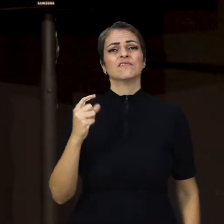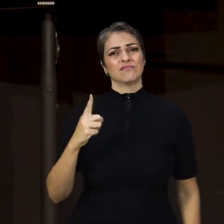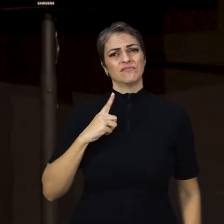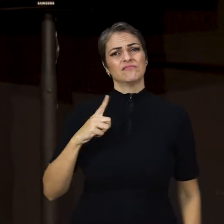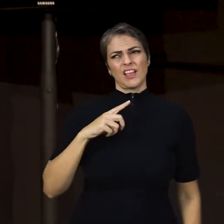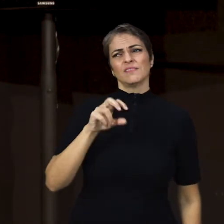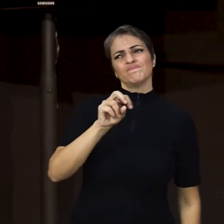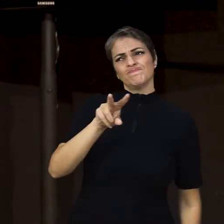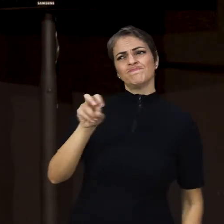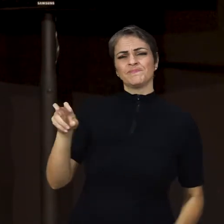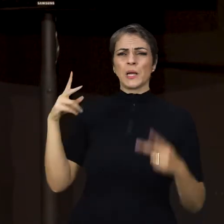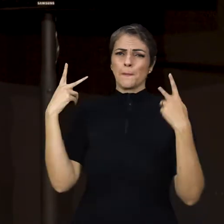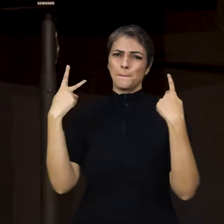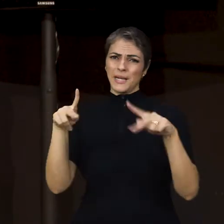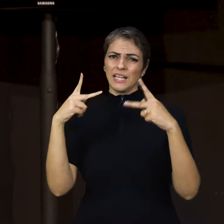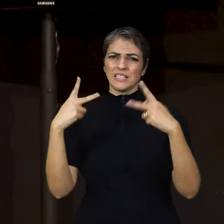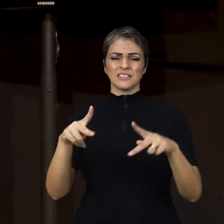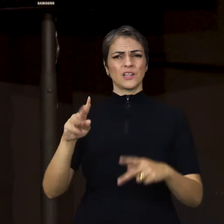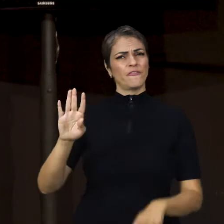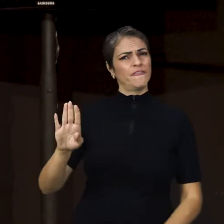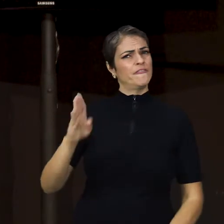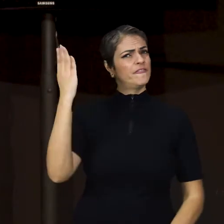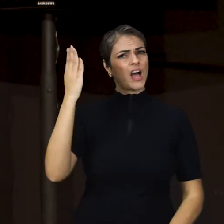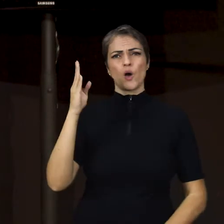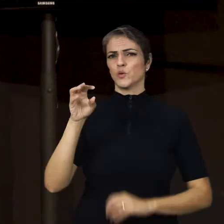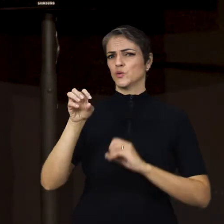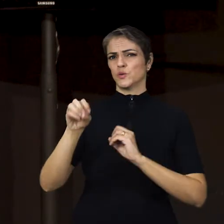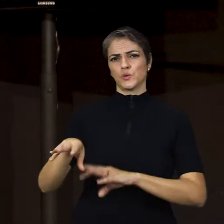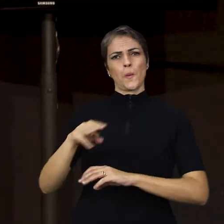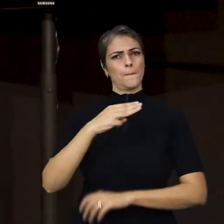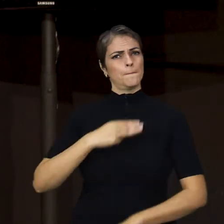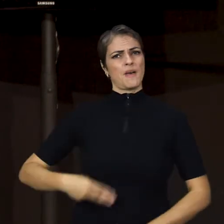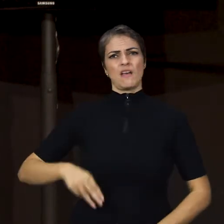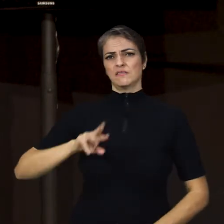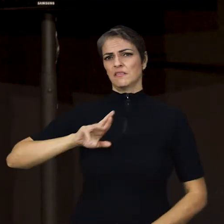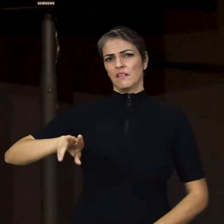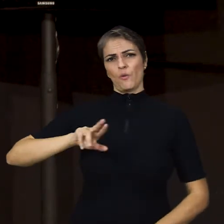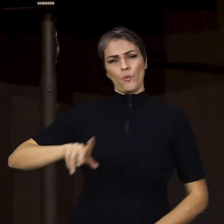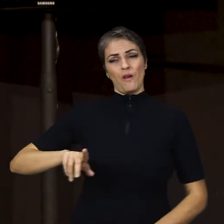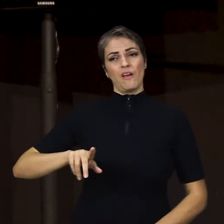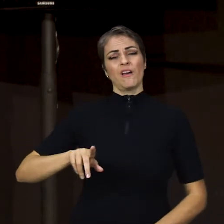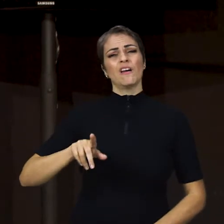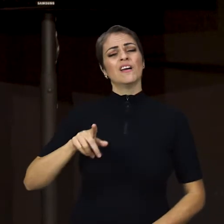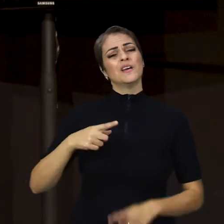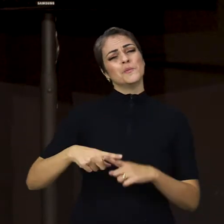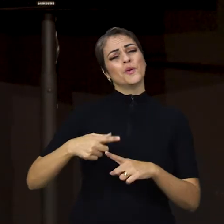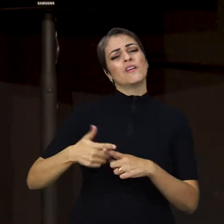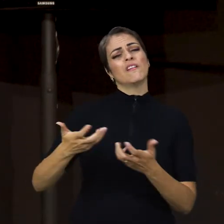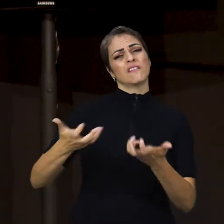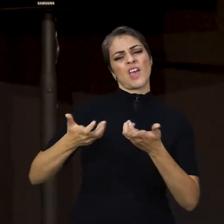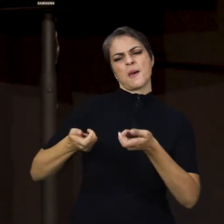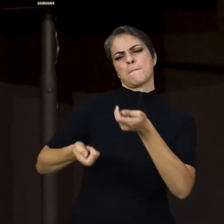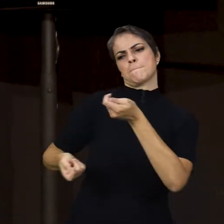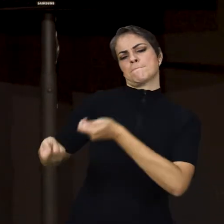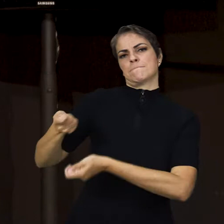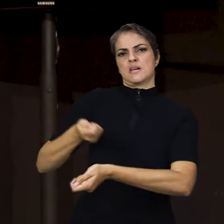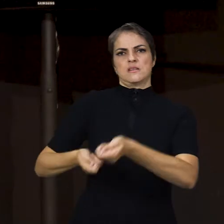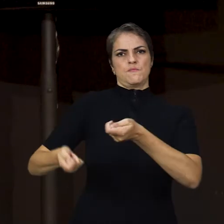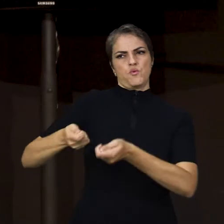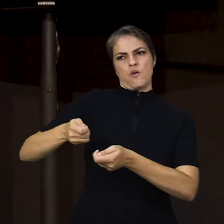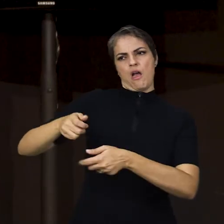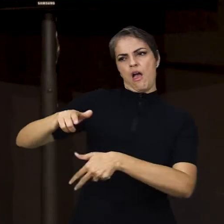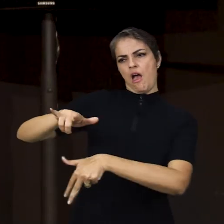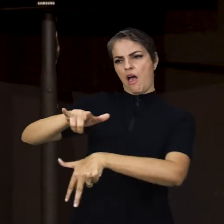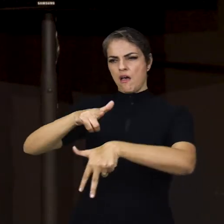pregadores, de falsos até mestres da palavra, de manipular pessoas para que ajam de determinada